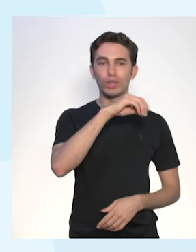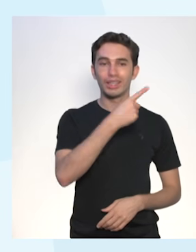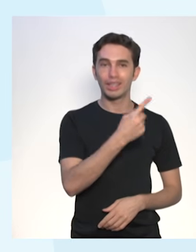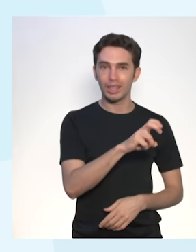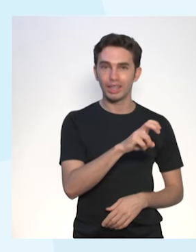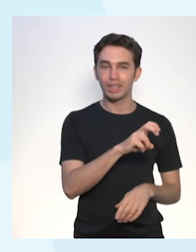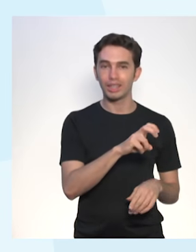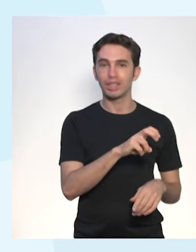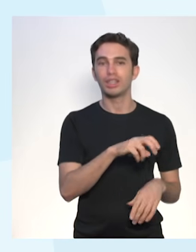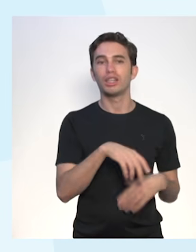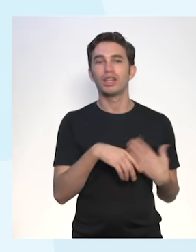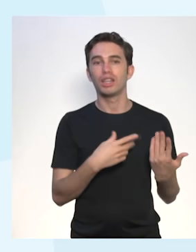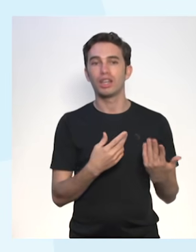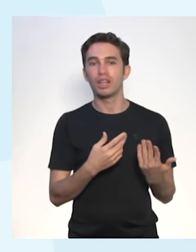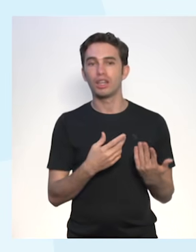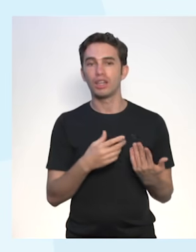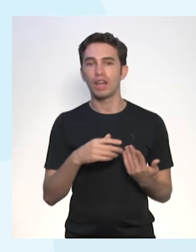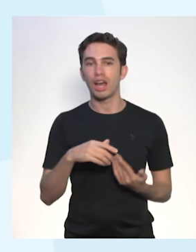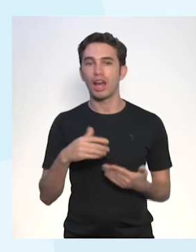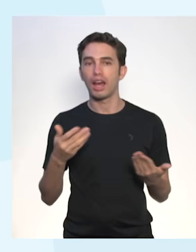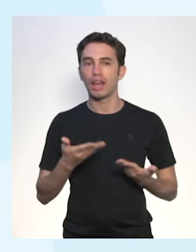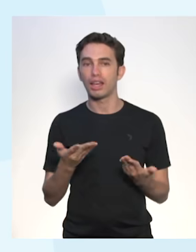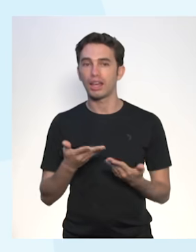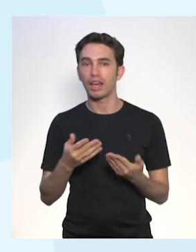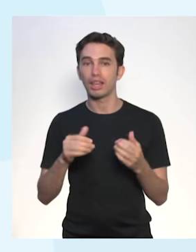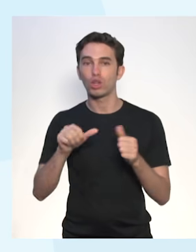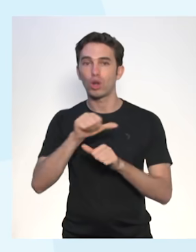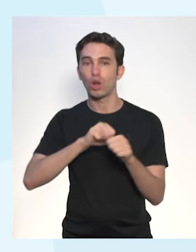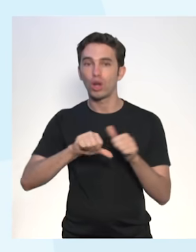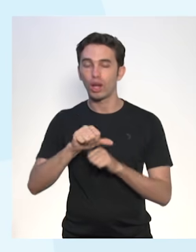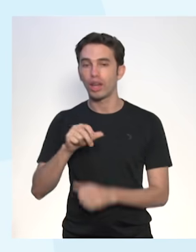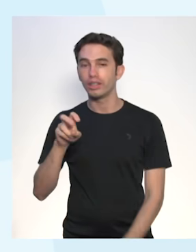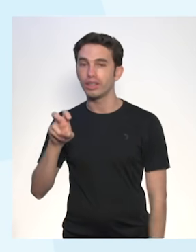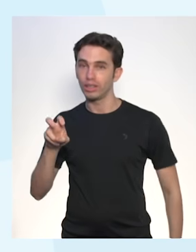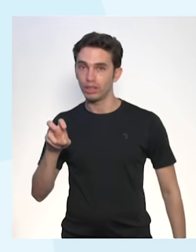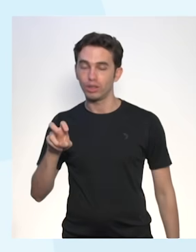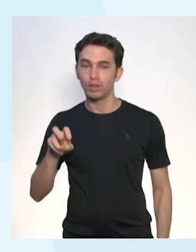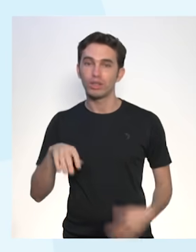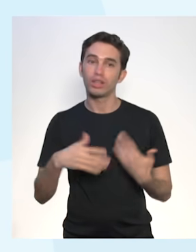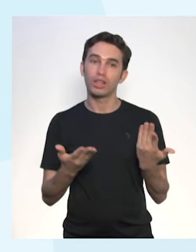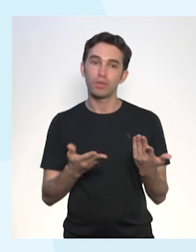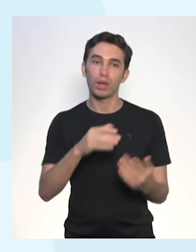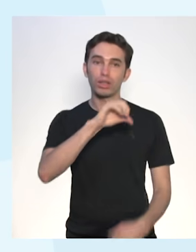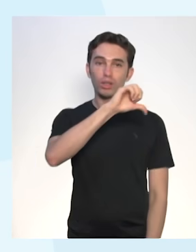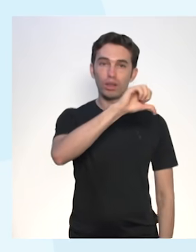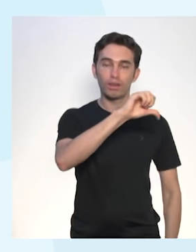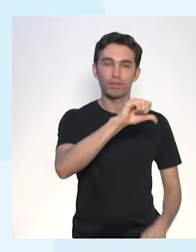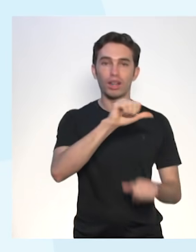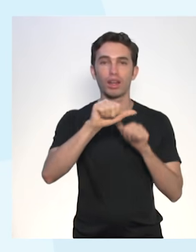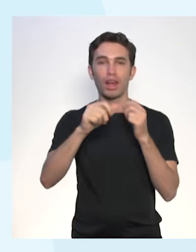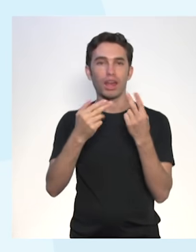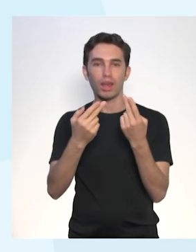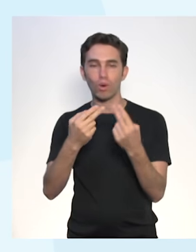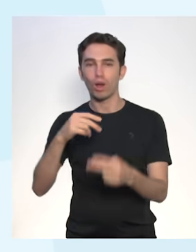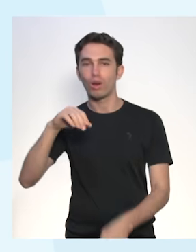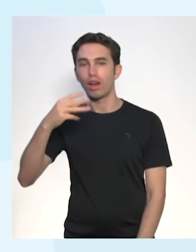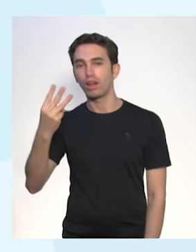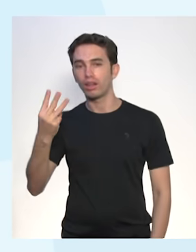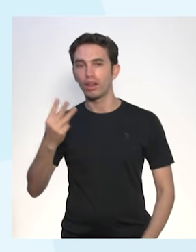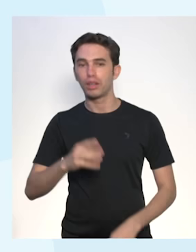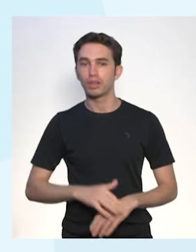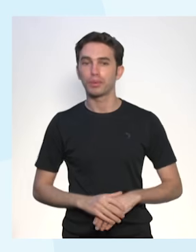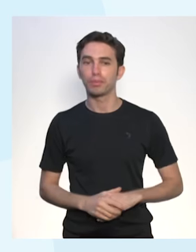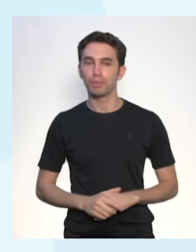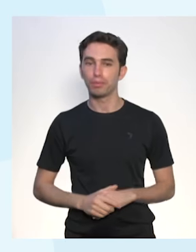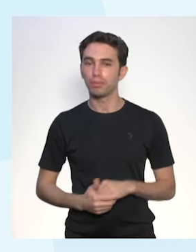agora tá em 5. Olha que mas legal. A parte pintada corresponde ao mesmo tamanho, ó, voltando de novo, ó. Ó. Volta, ó, ó, ó,